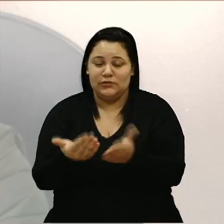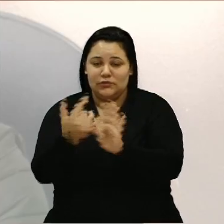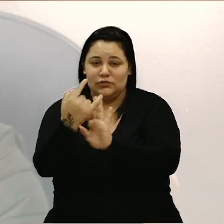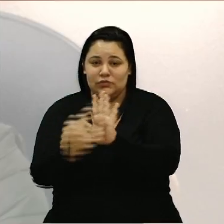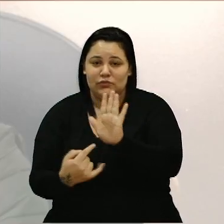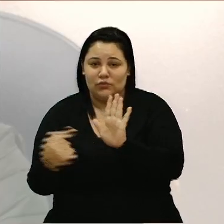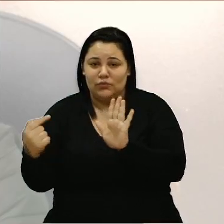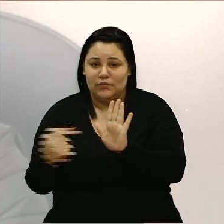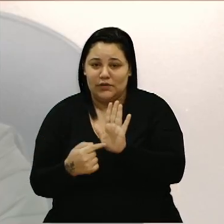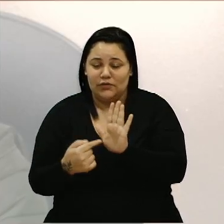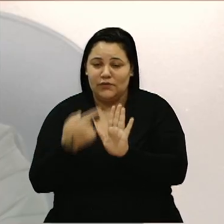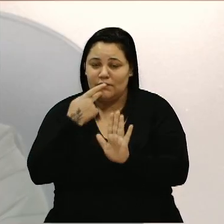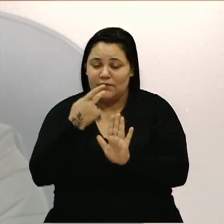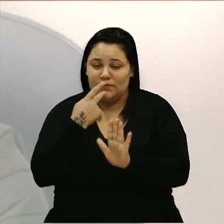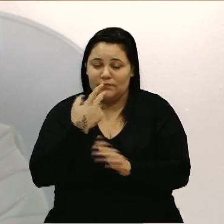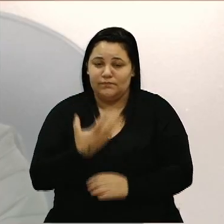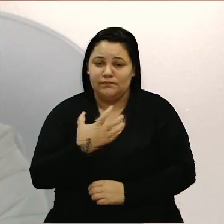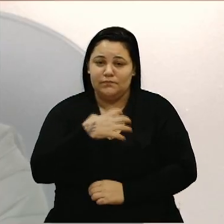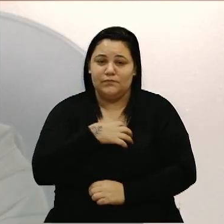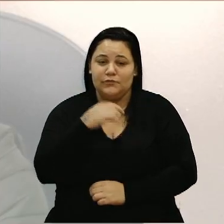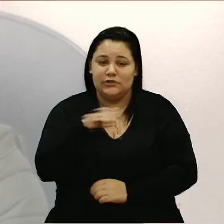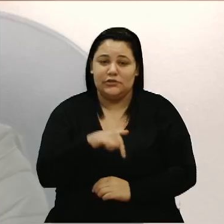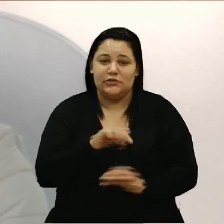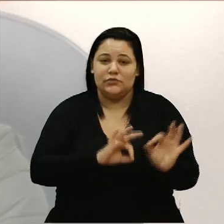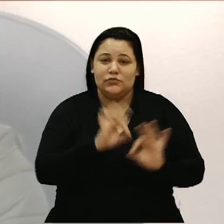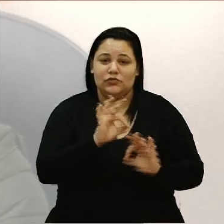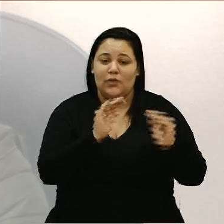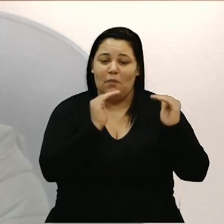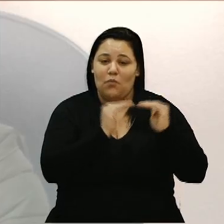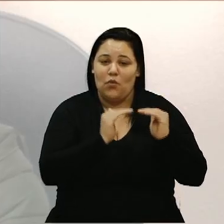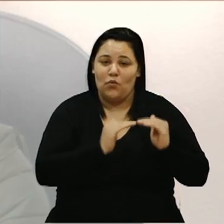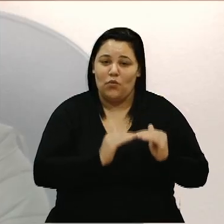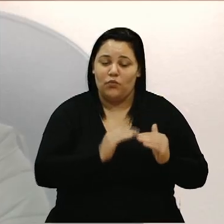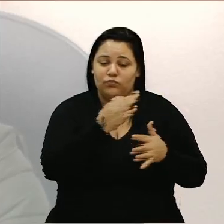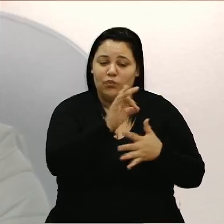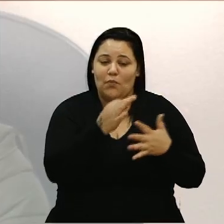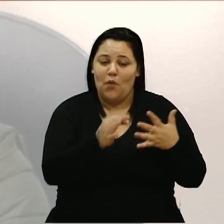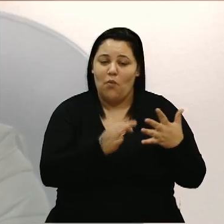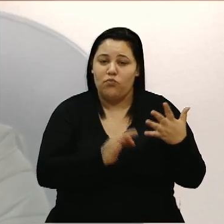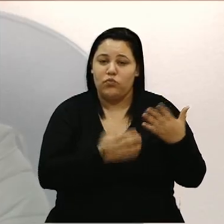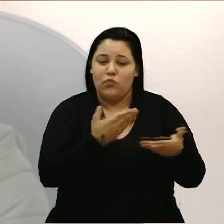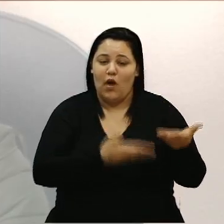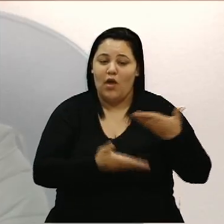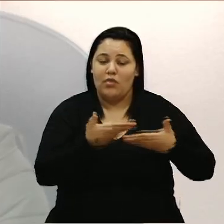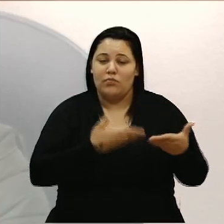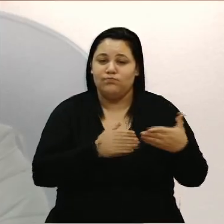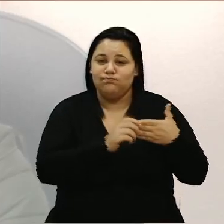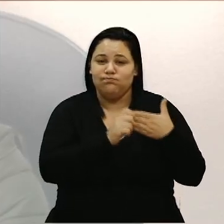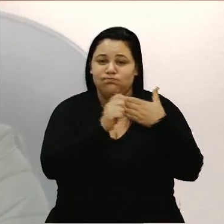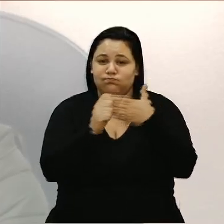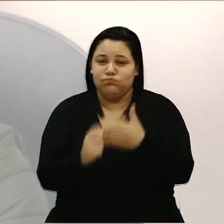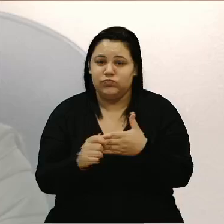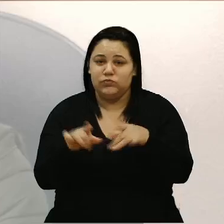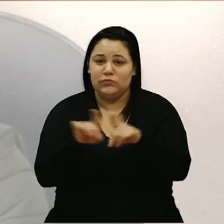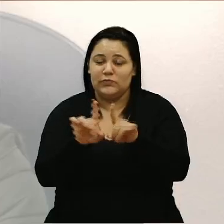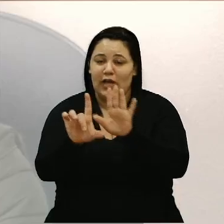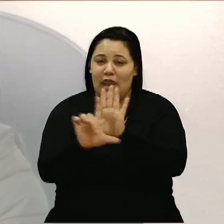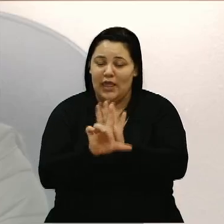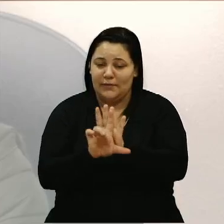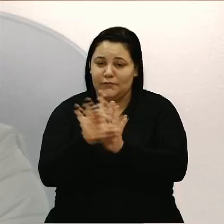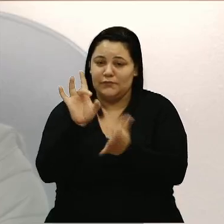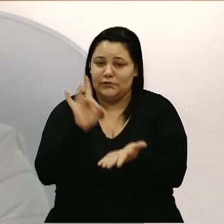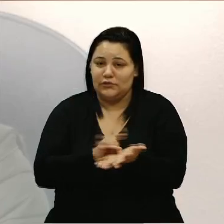esta manifestou-se no sentido de que o projeto de lei alcança viabilidade e preenchimento dos requisitos previstos na legislação vigente.